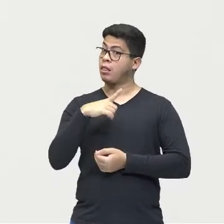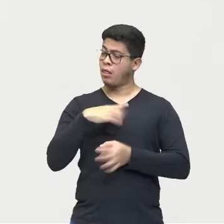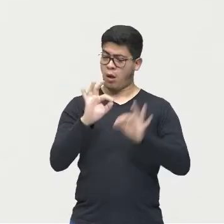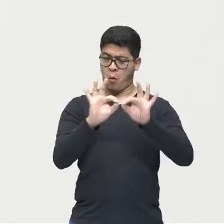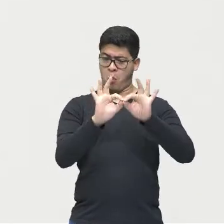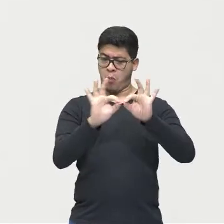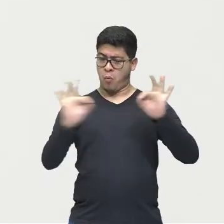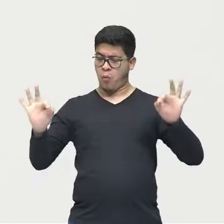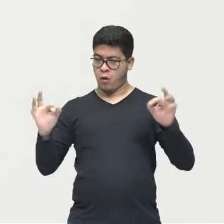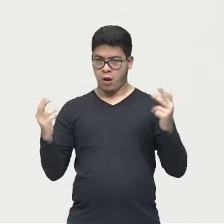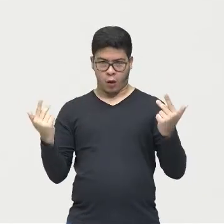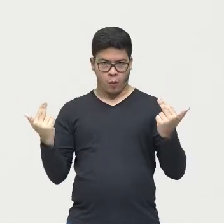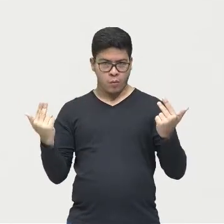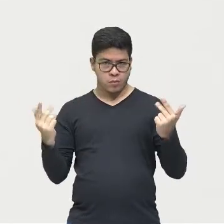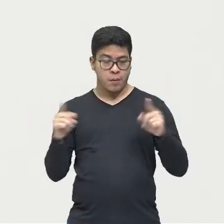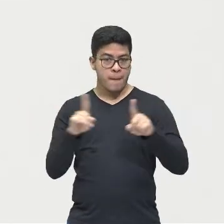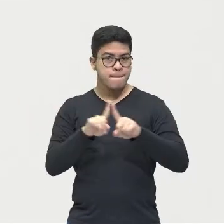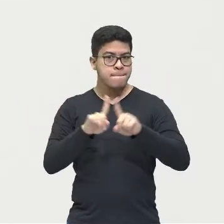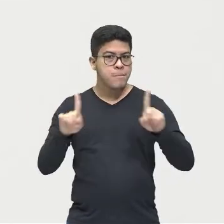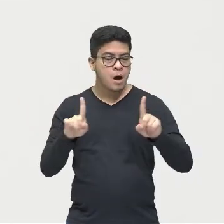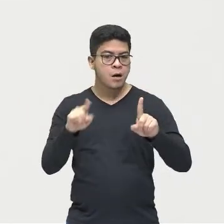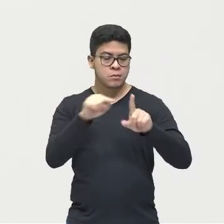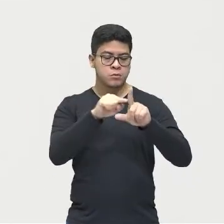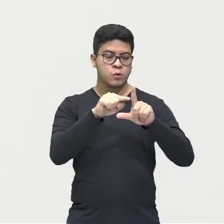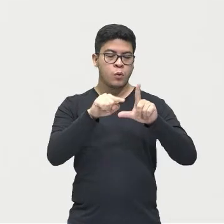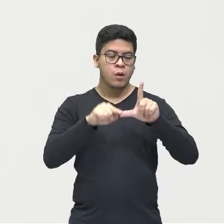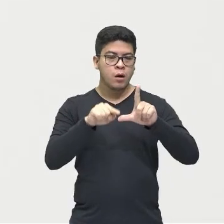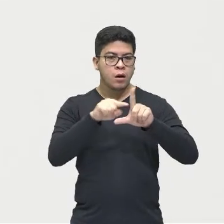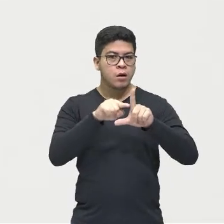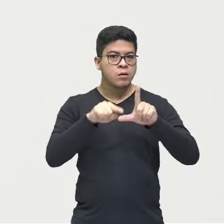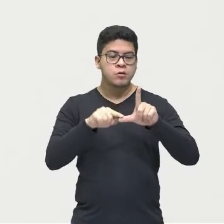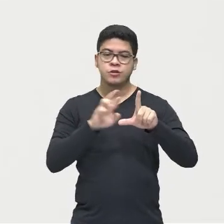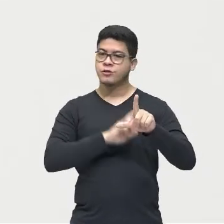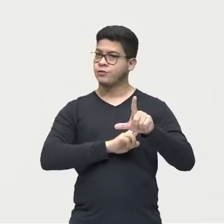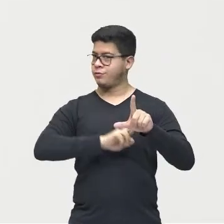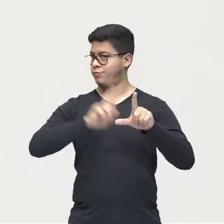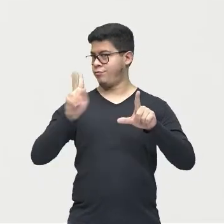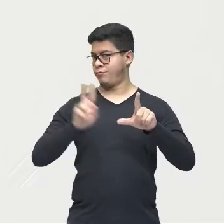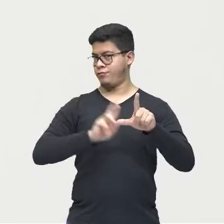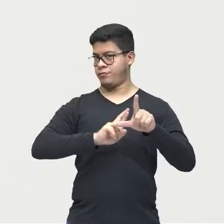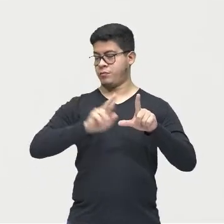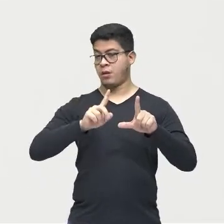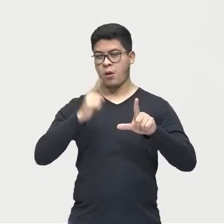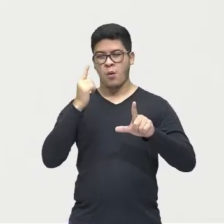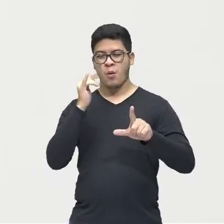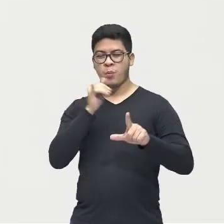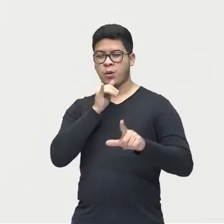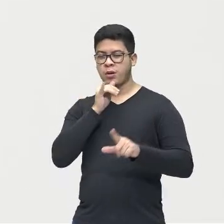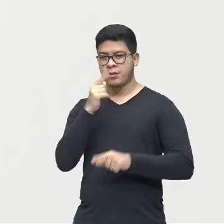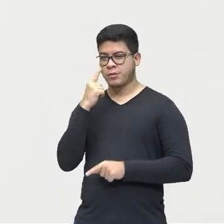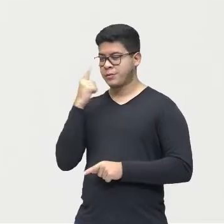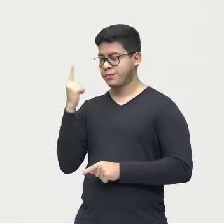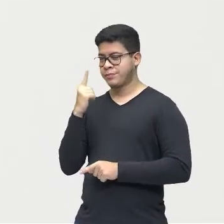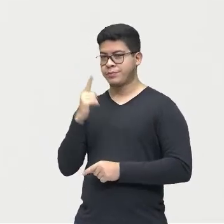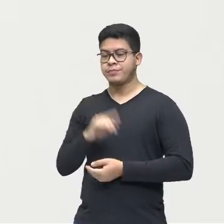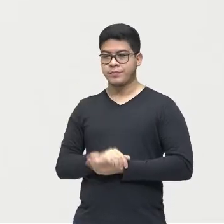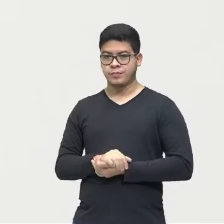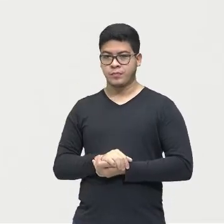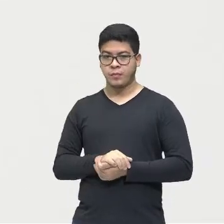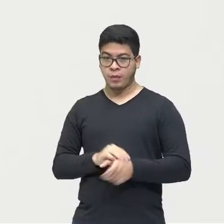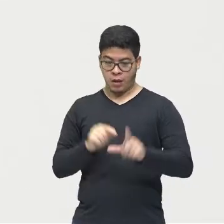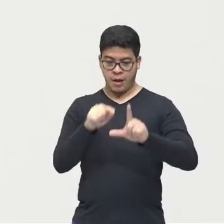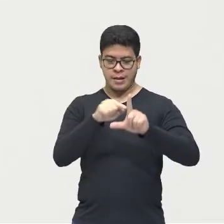Ou seja, se esse ângulo aqui mede 60 graus, por hipótese, o